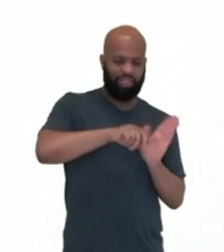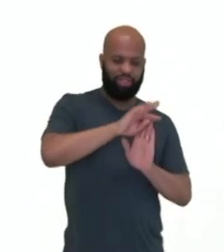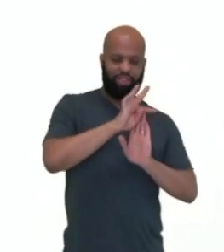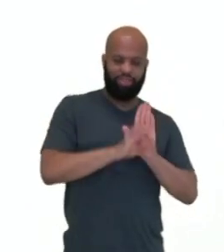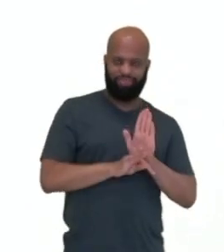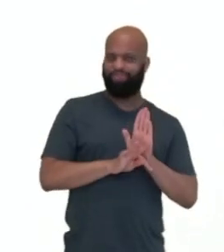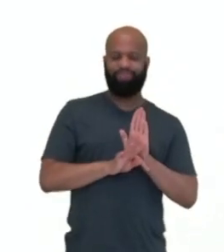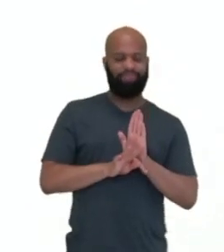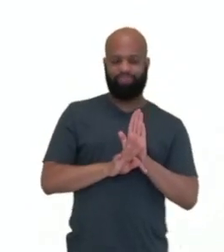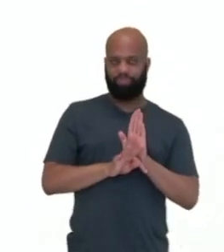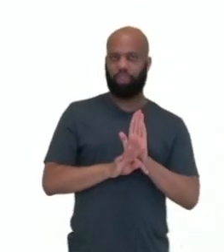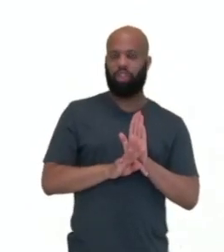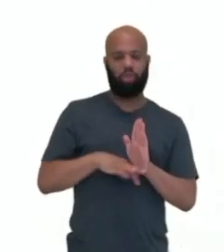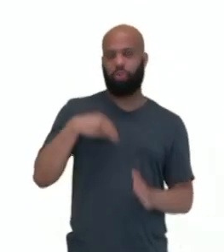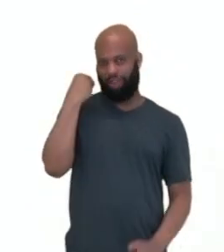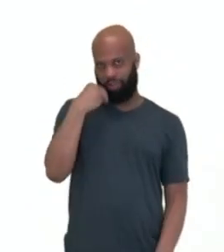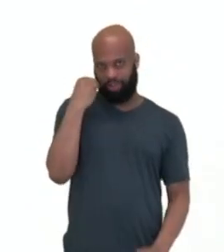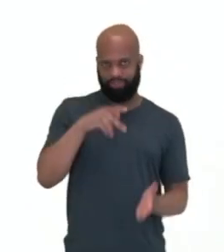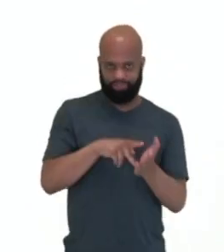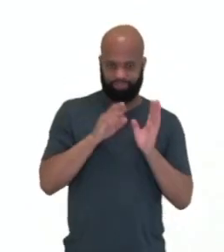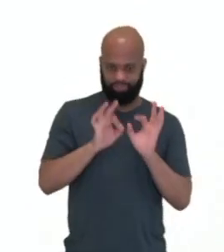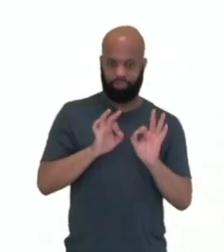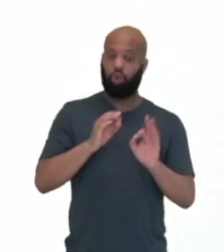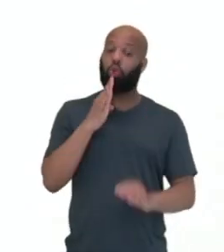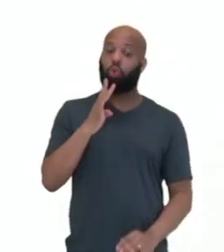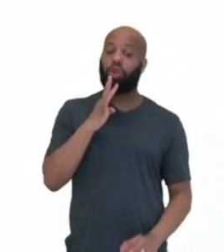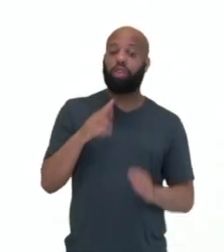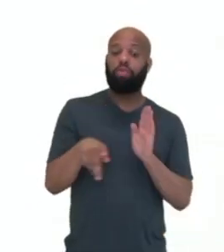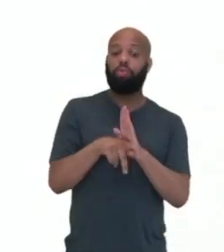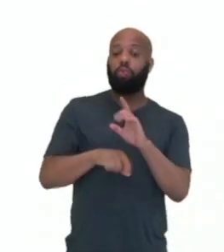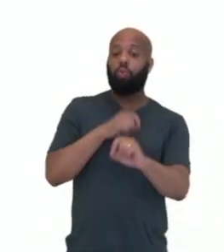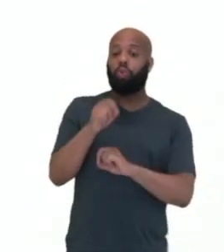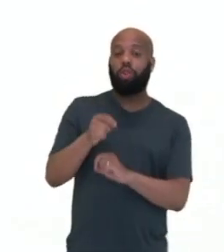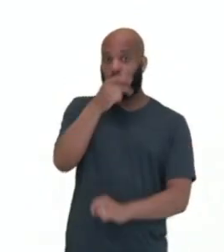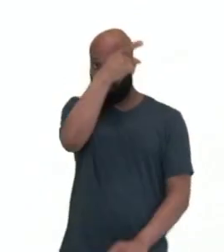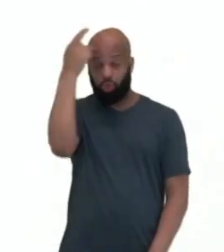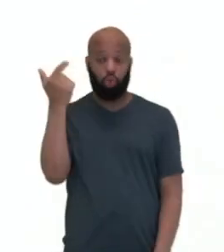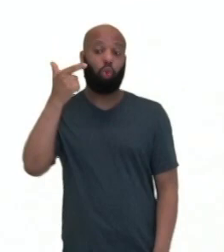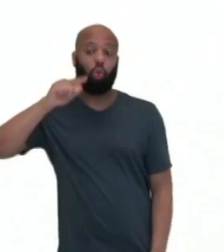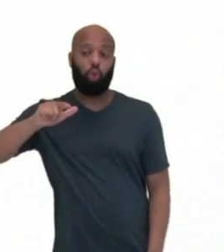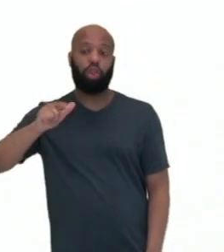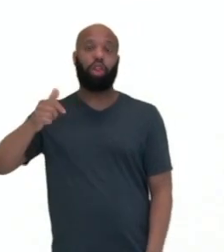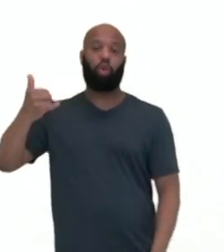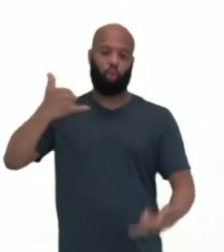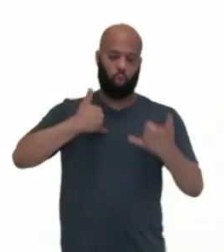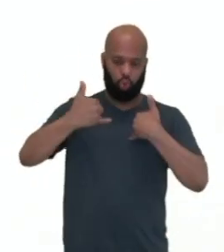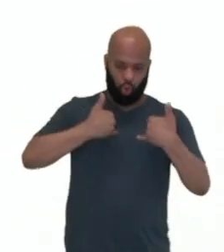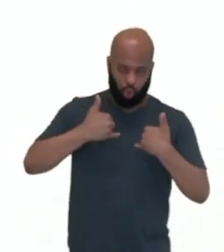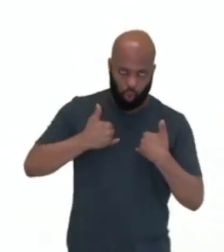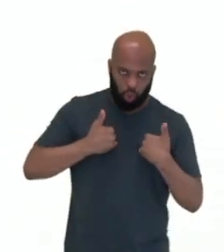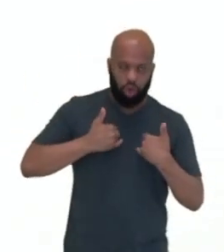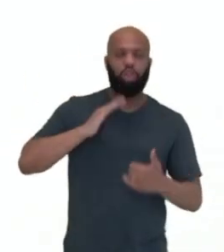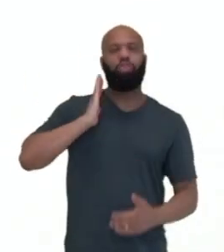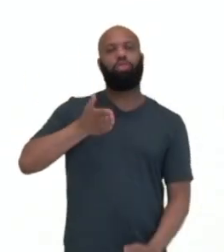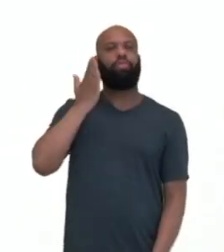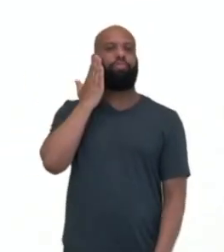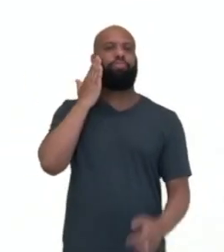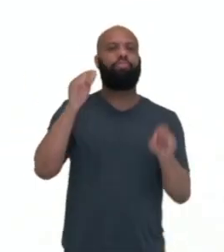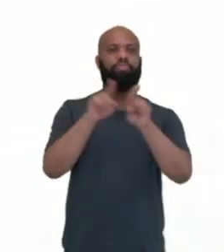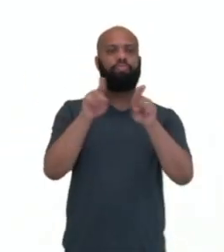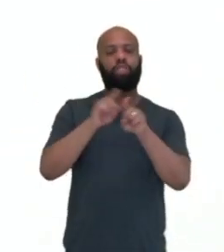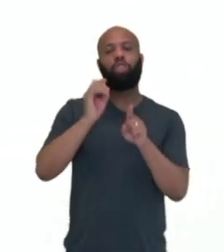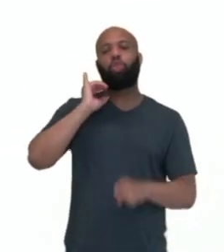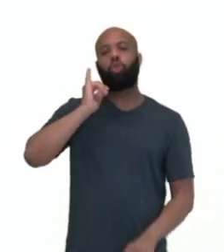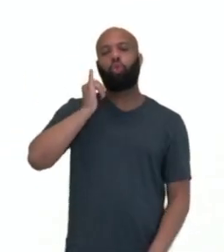os vivenciou. Esses conhecem a partir da vivência dos entrevistados. Já se sabe também que narrar